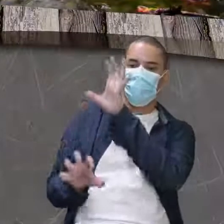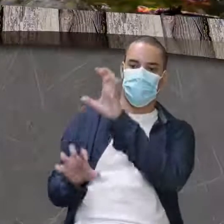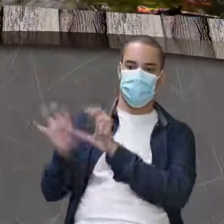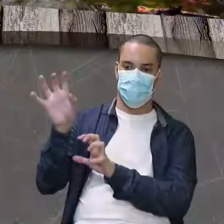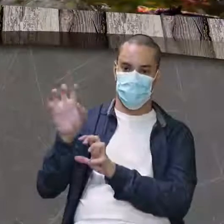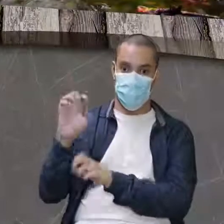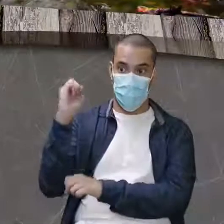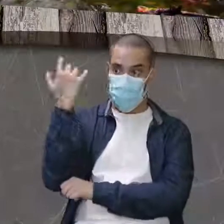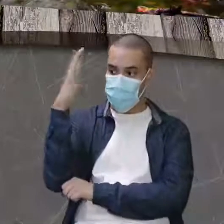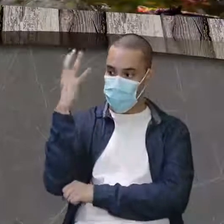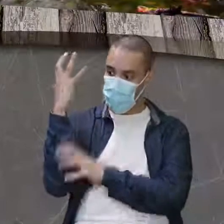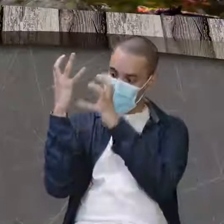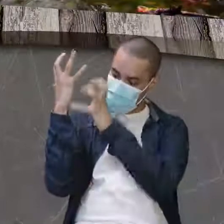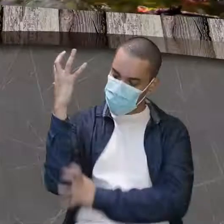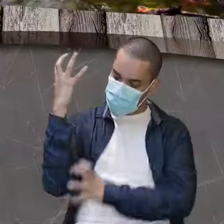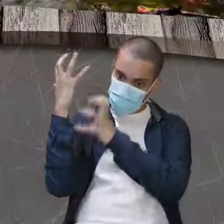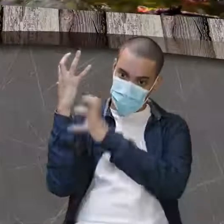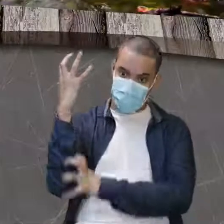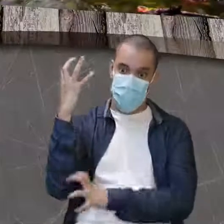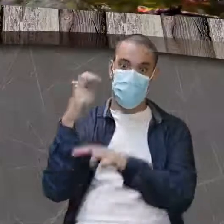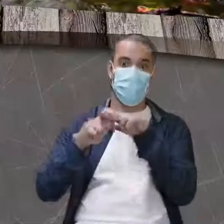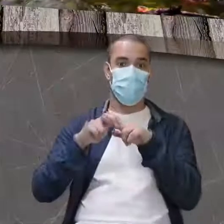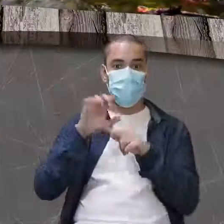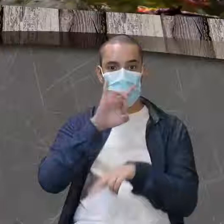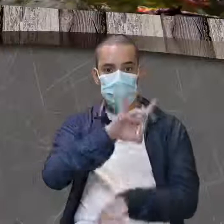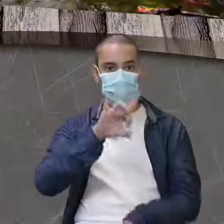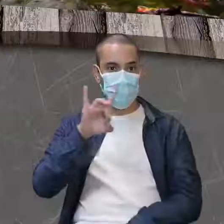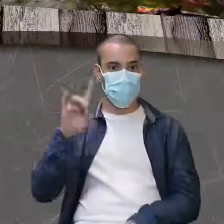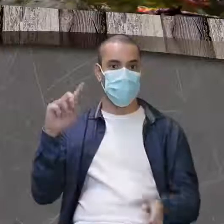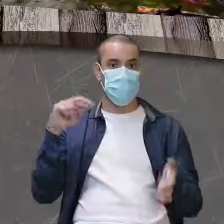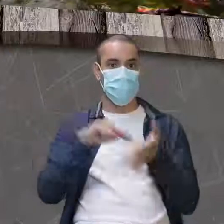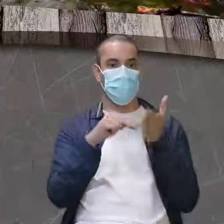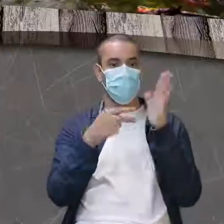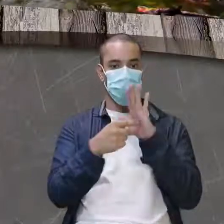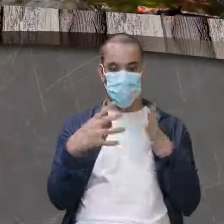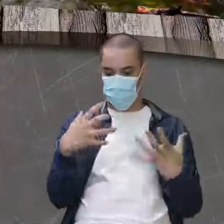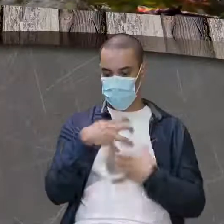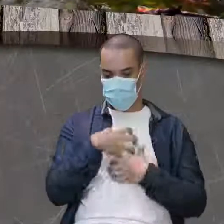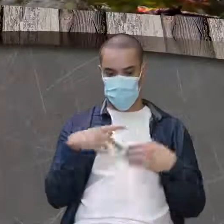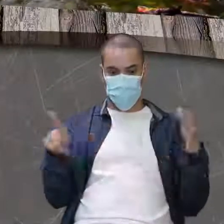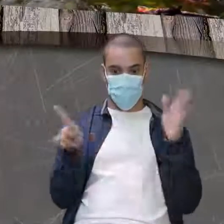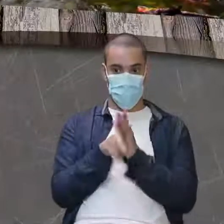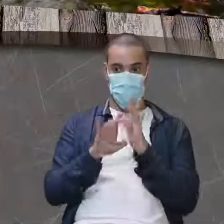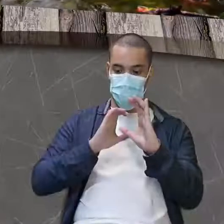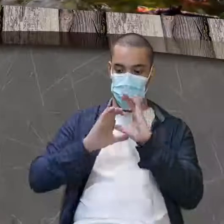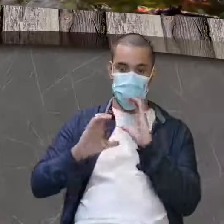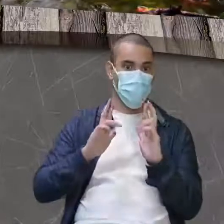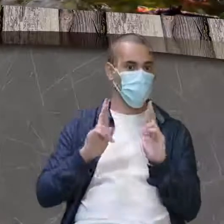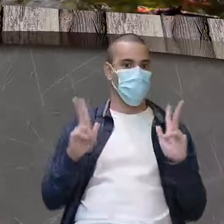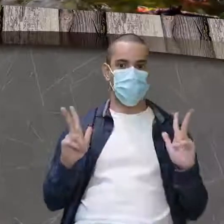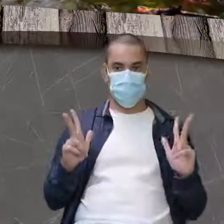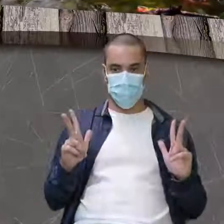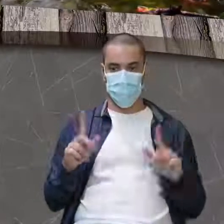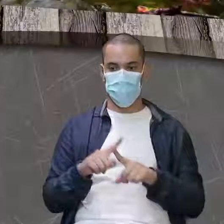também. Cada tipo de sinalização vai ser uma forma, tem uma comunicação diferente. Mas nós estamos falando